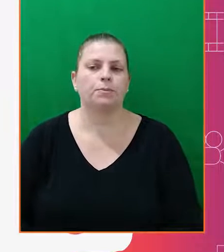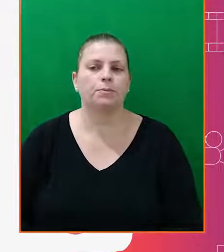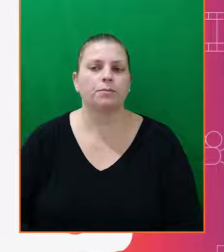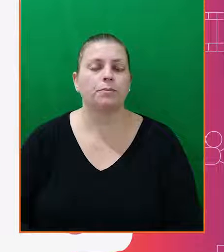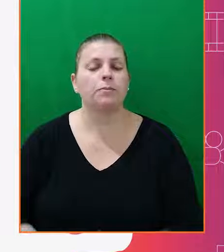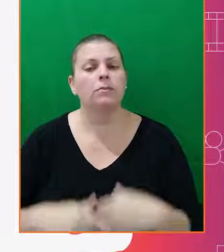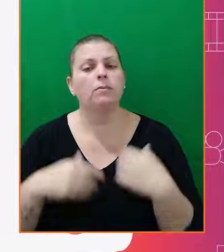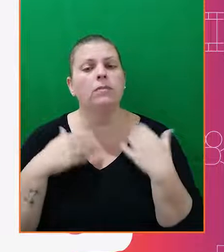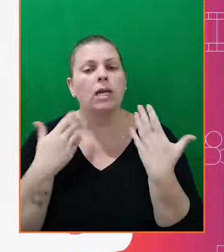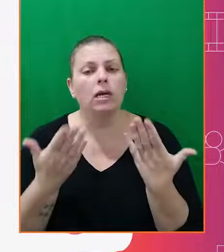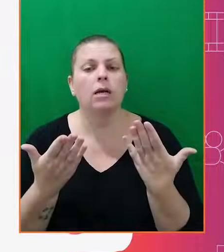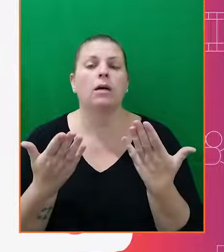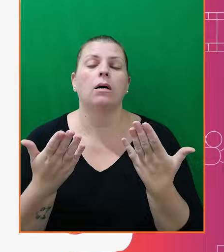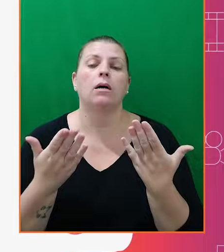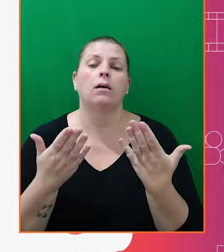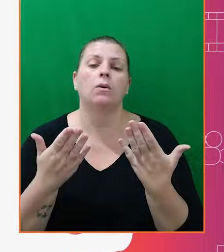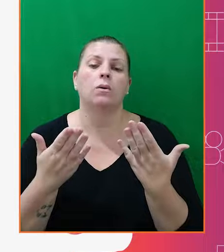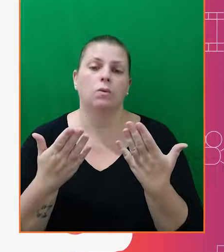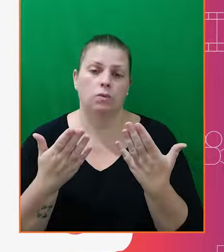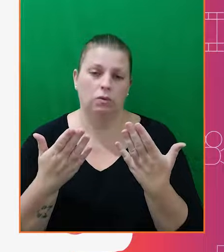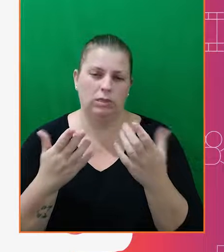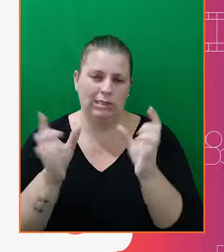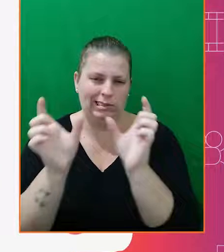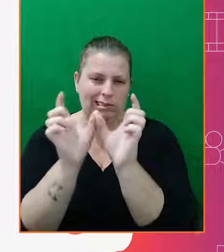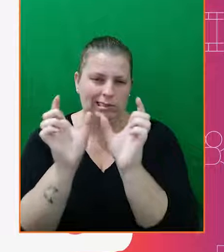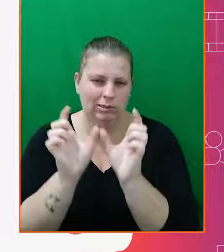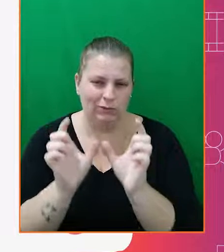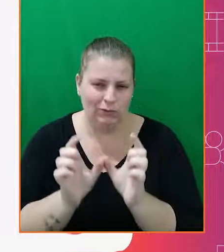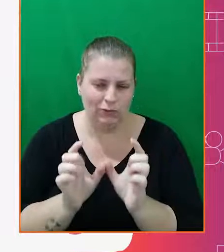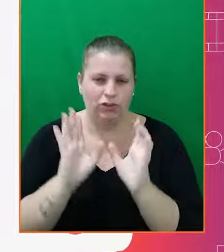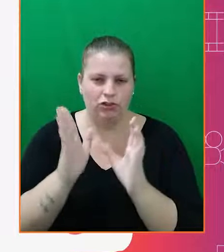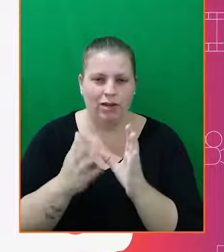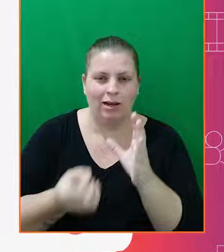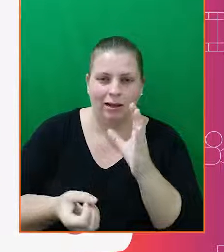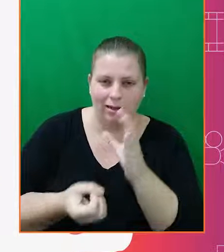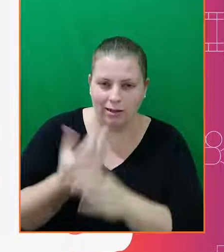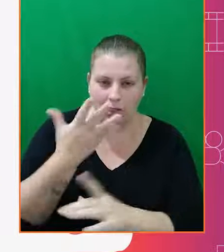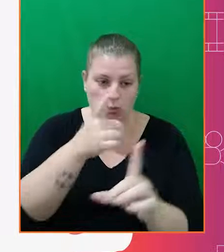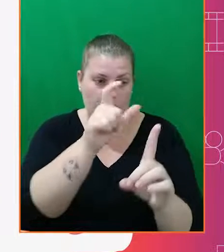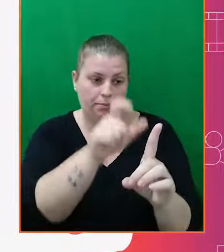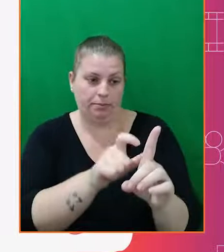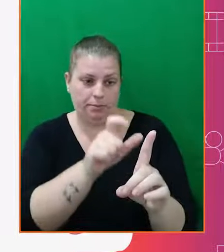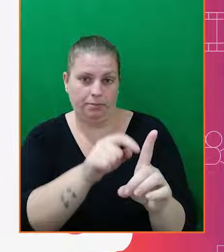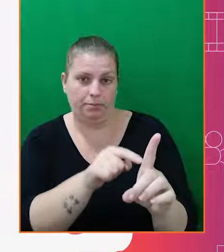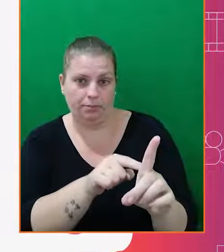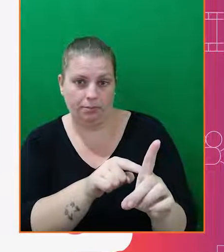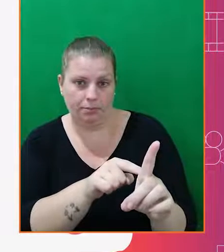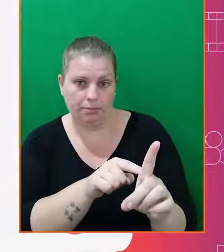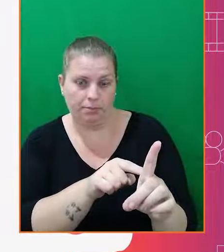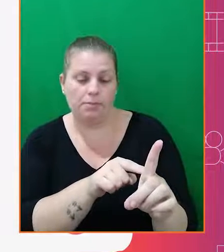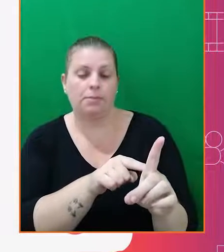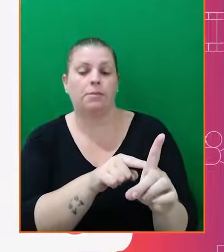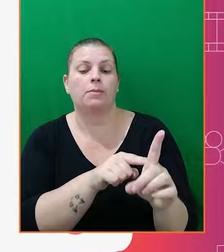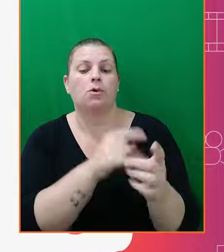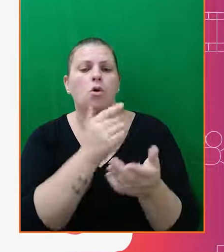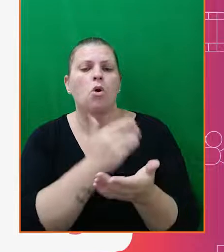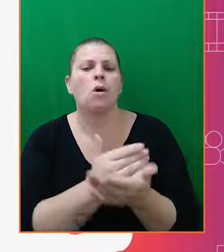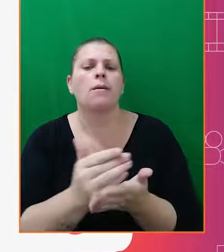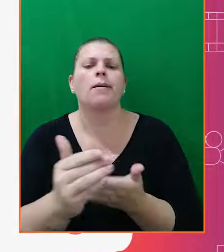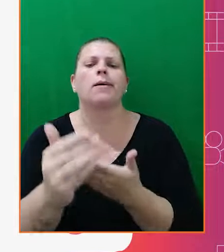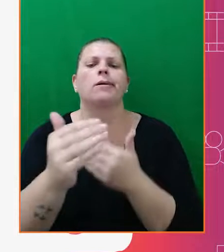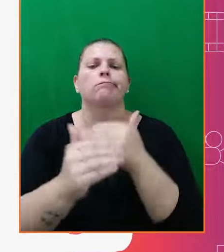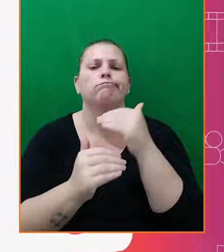A função então da estrutura que criamos por o personagem é como